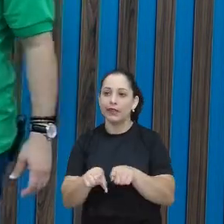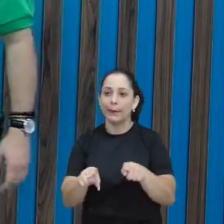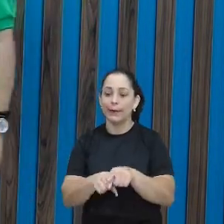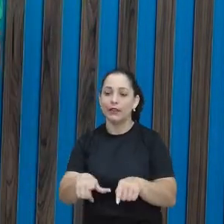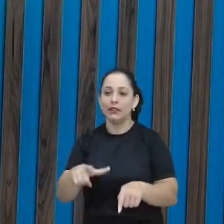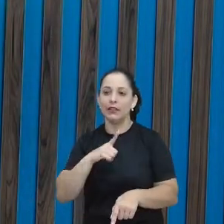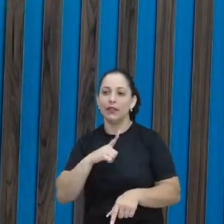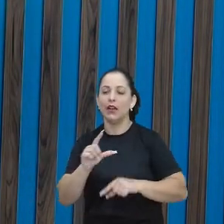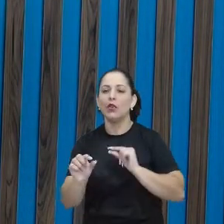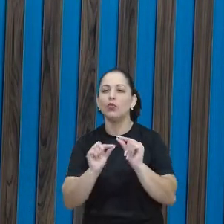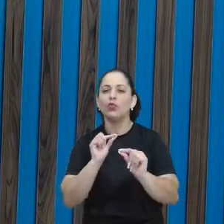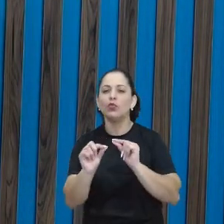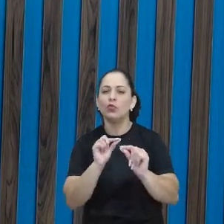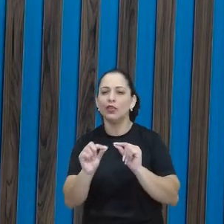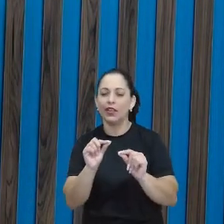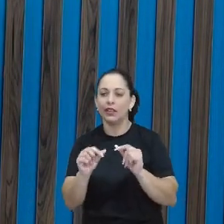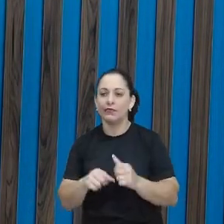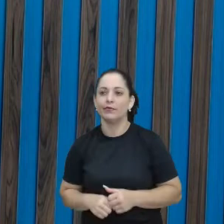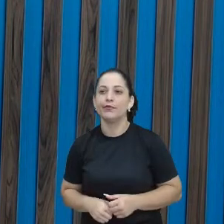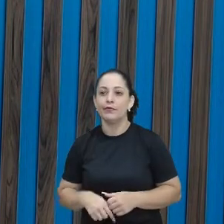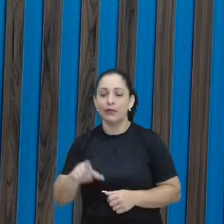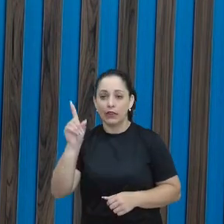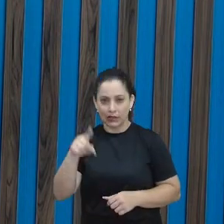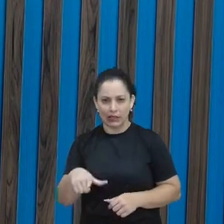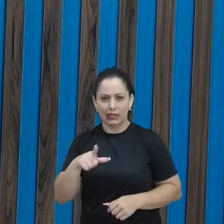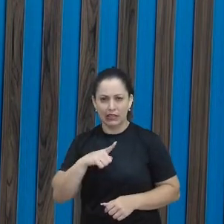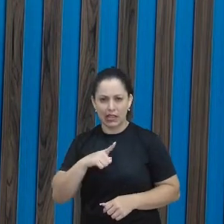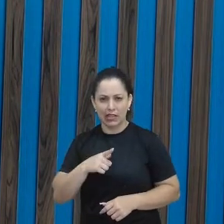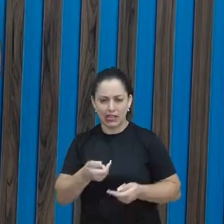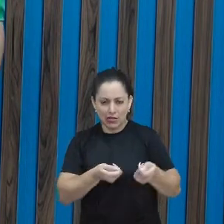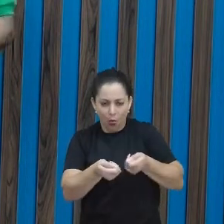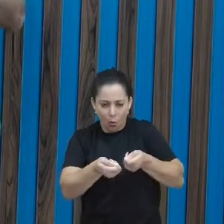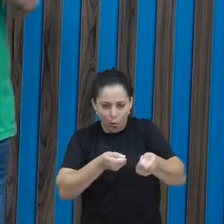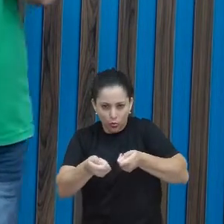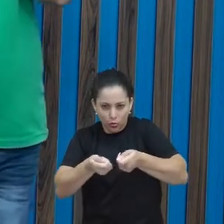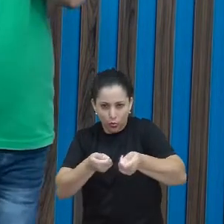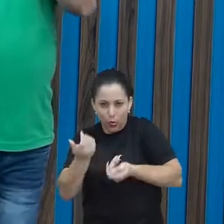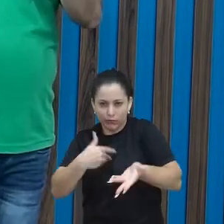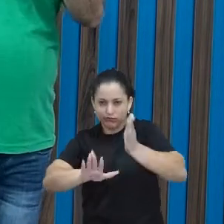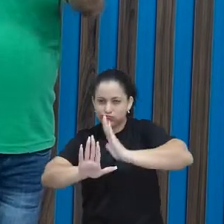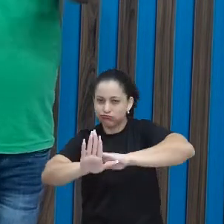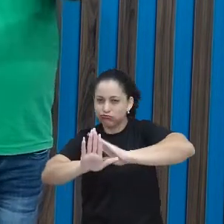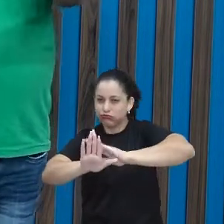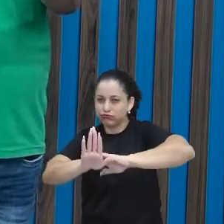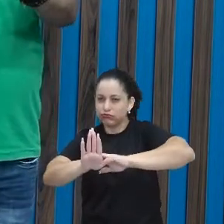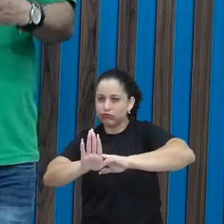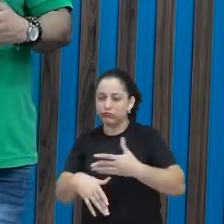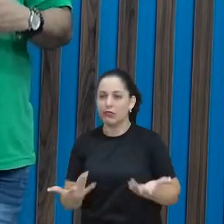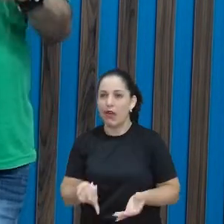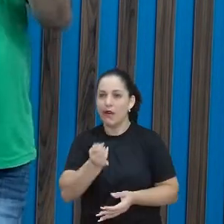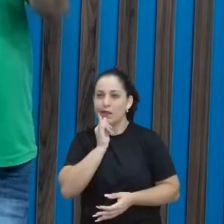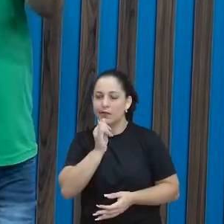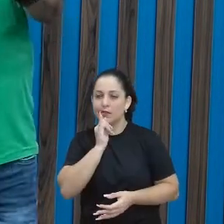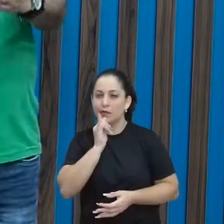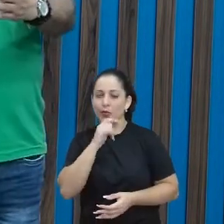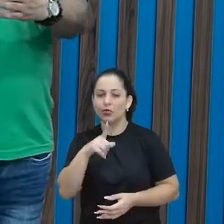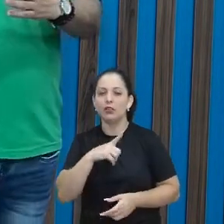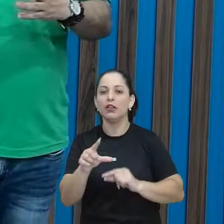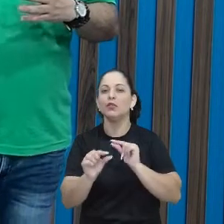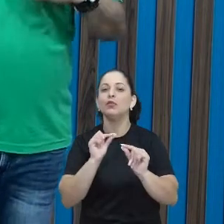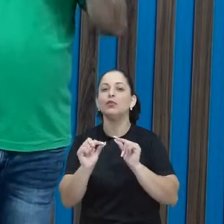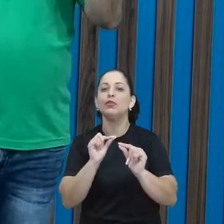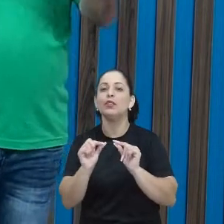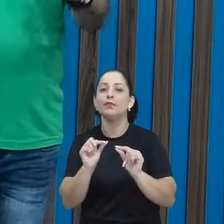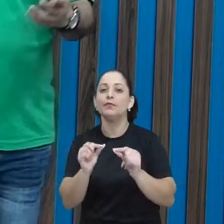também uma outra forma, né, de dominação, que era o controle indireto. Nesse sentido, a gente pode apontar, por exemplo, a questão